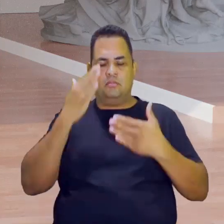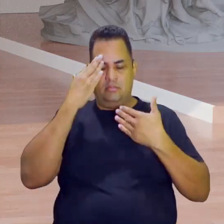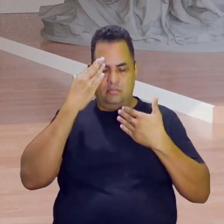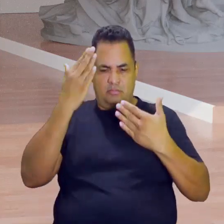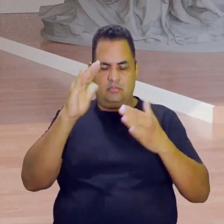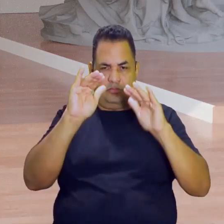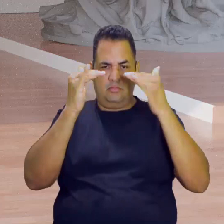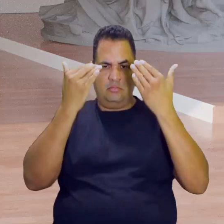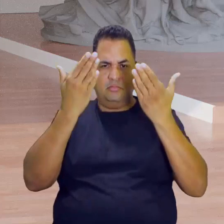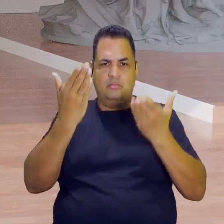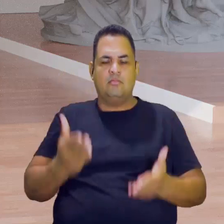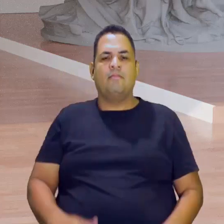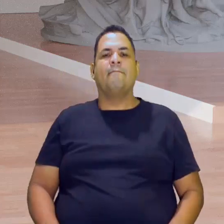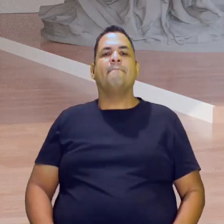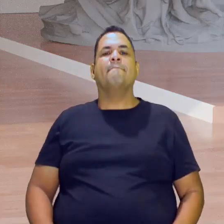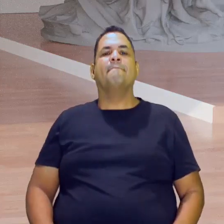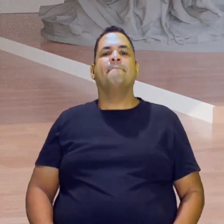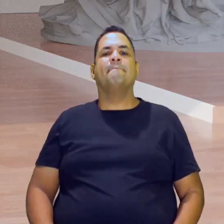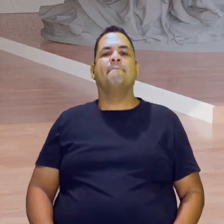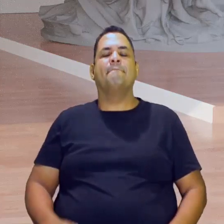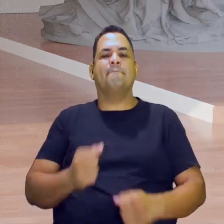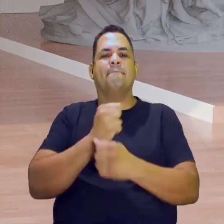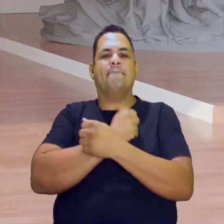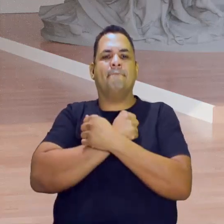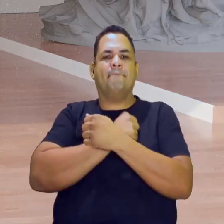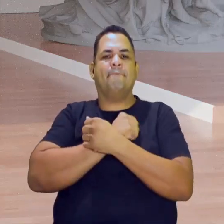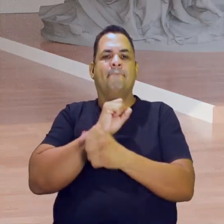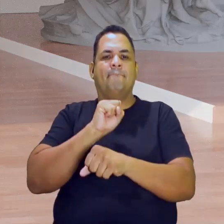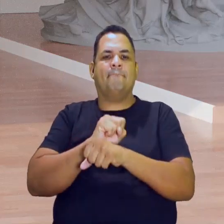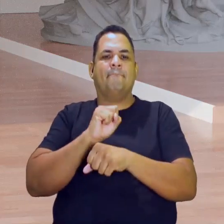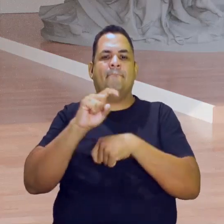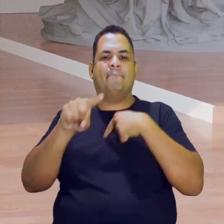obrigado pela atenção de vocês. Fica aí meu abraço e aguardo